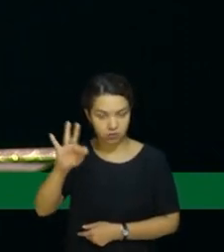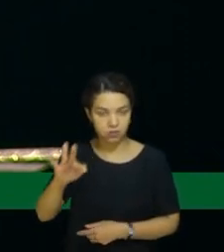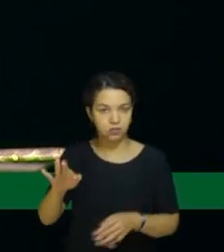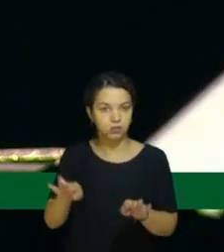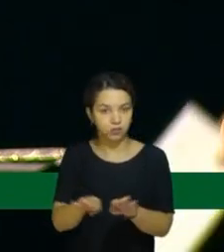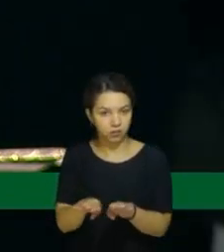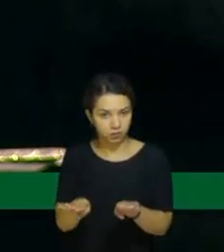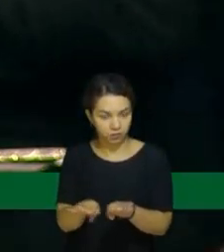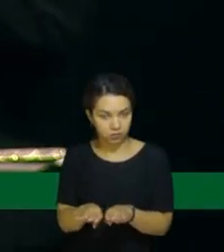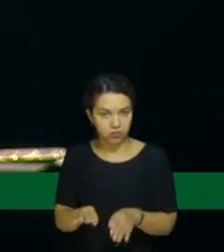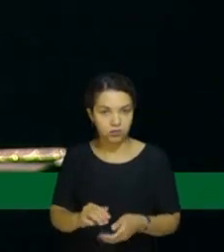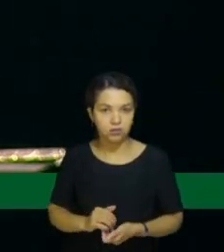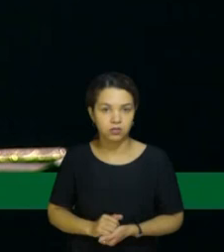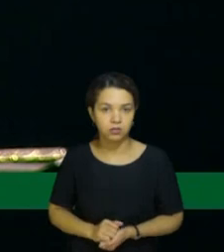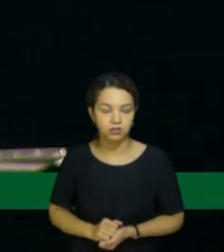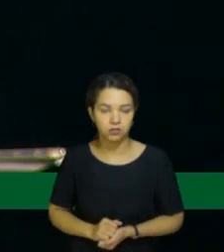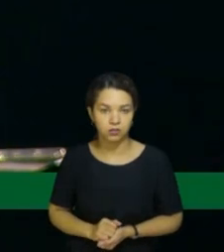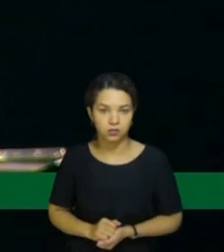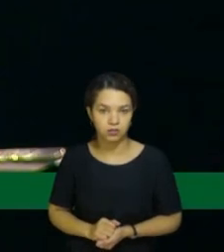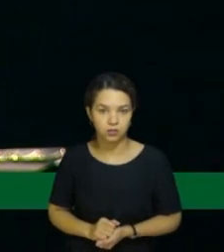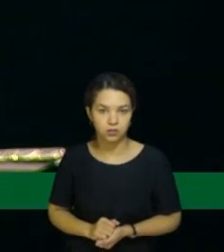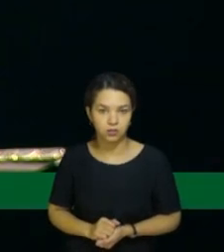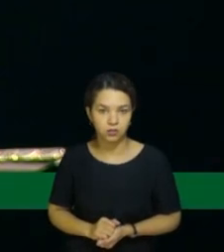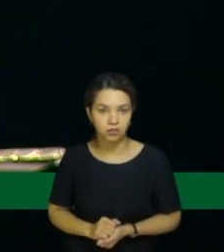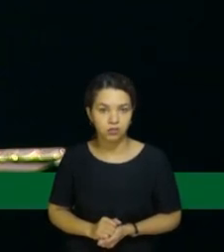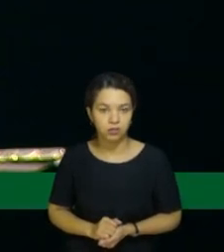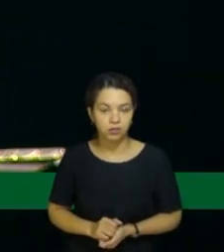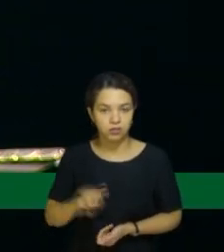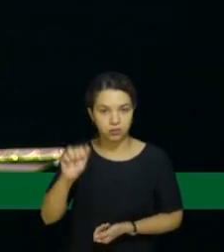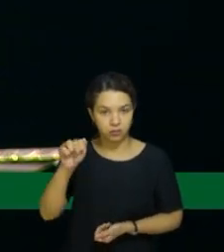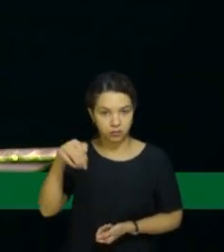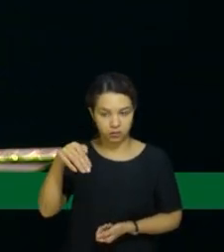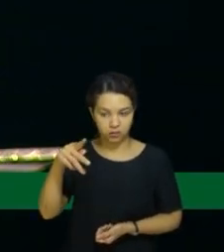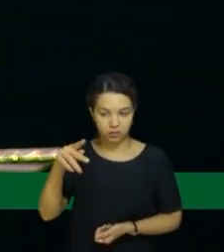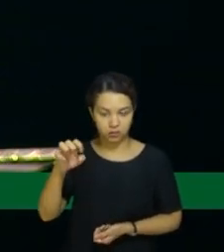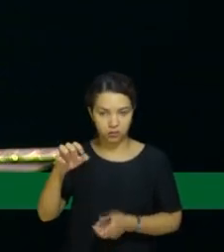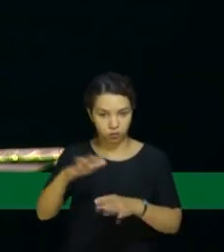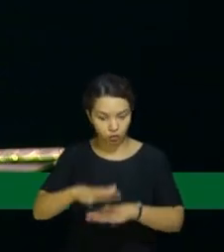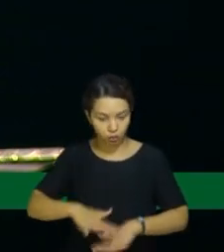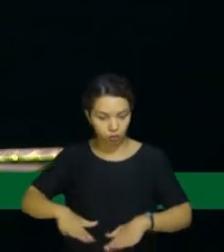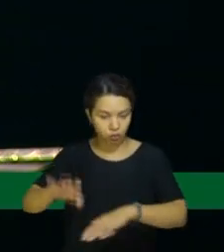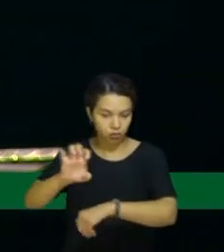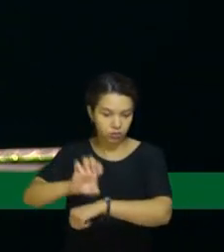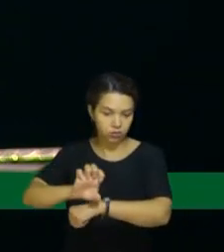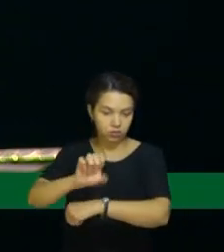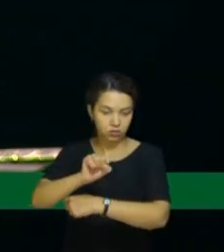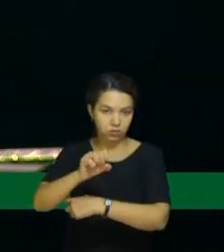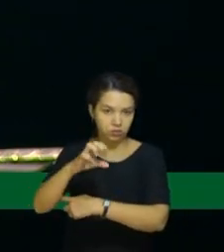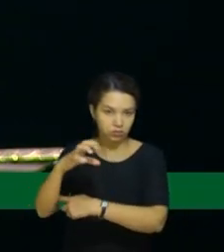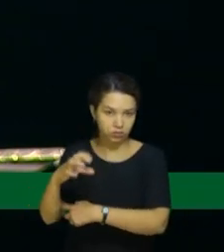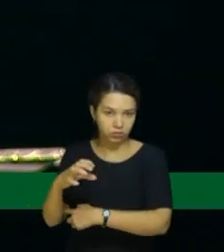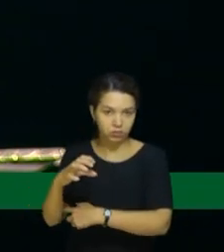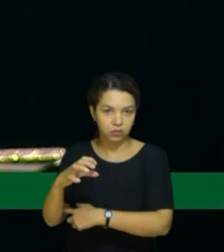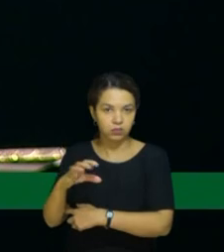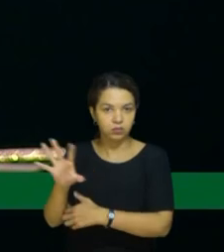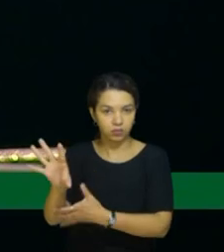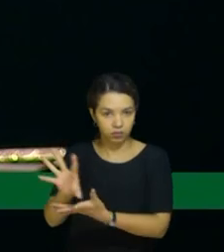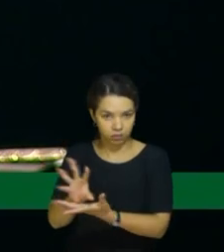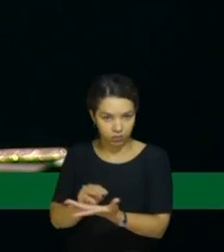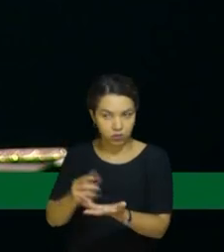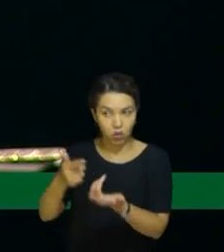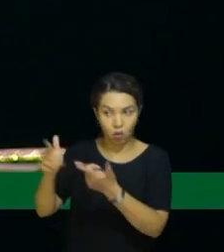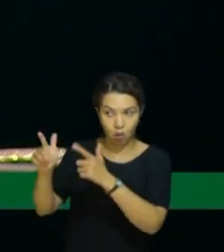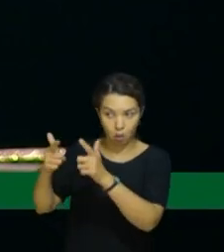fanesc e também mais amps de todo o Estado de Santa Catarina que serviram de modelo para outras